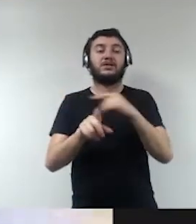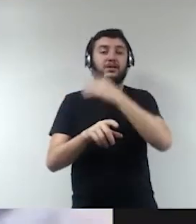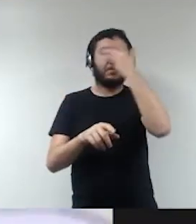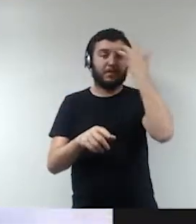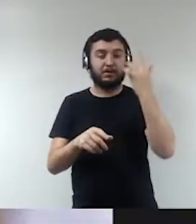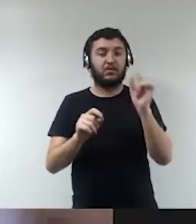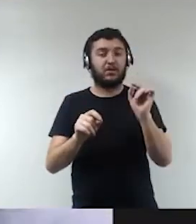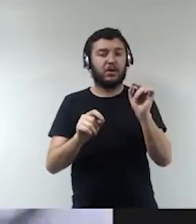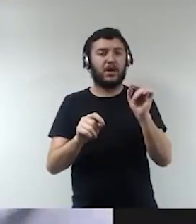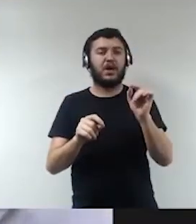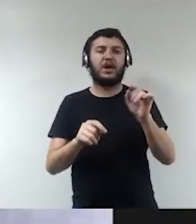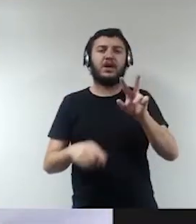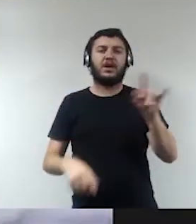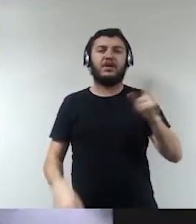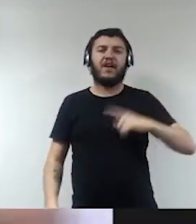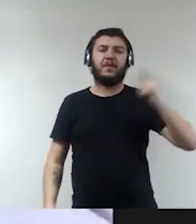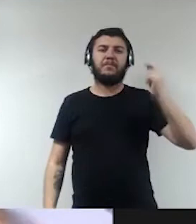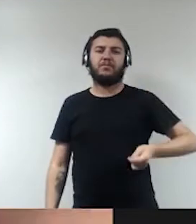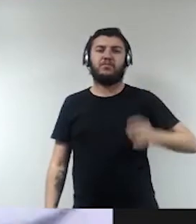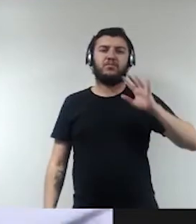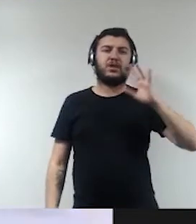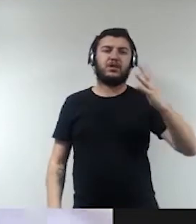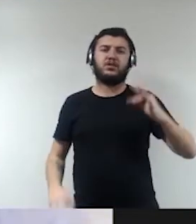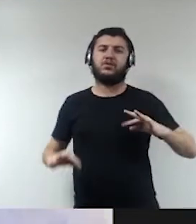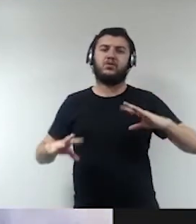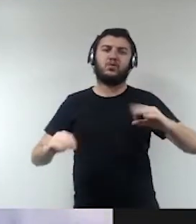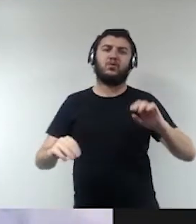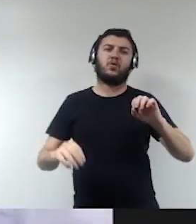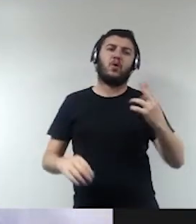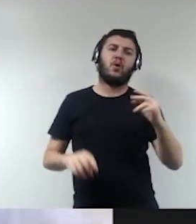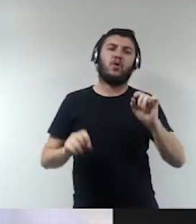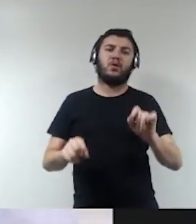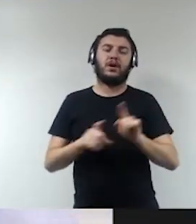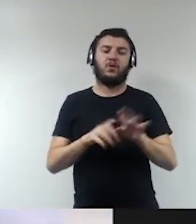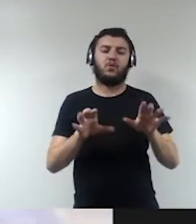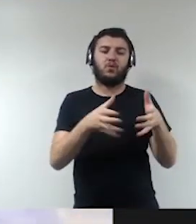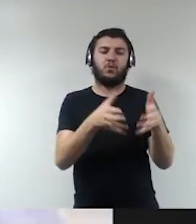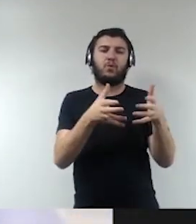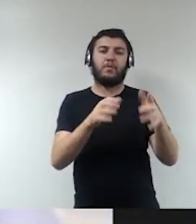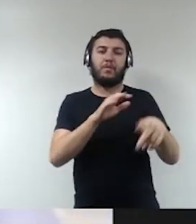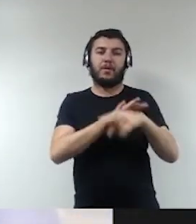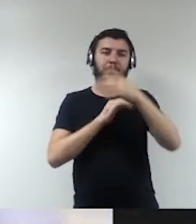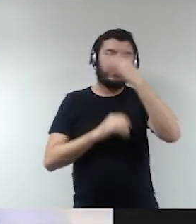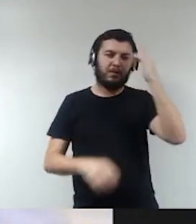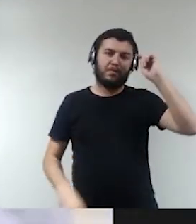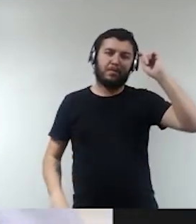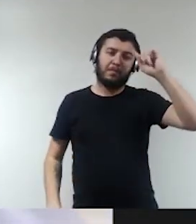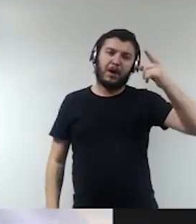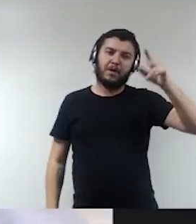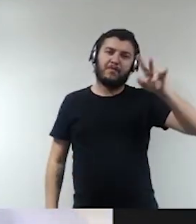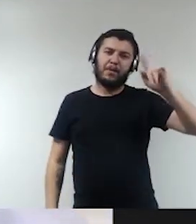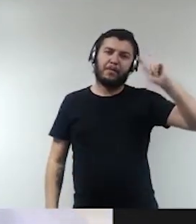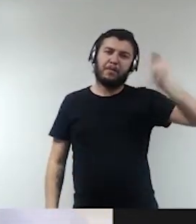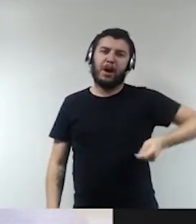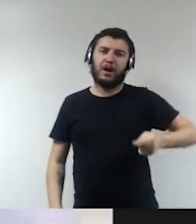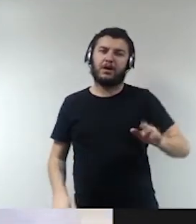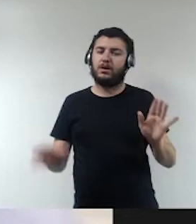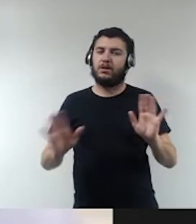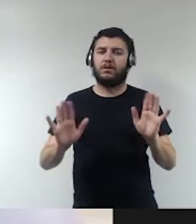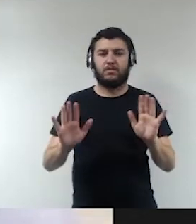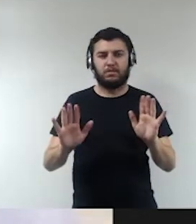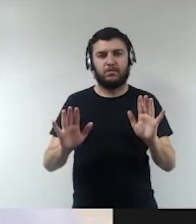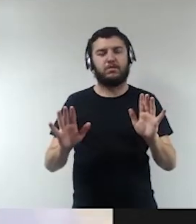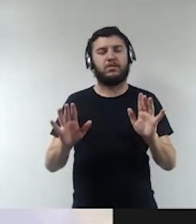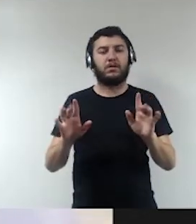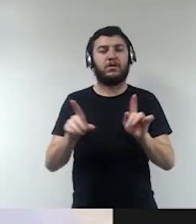determinante, nem em volume de credores mais determinante. Para quem já está habituado